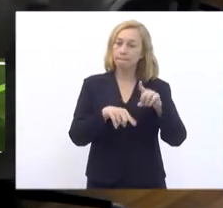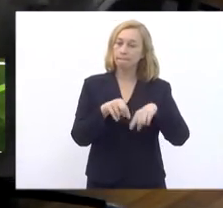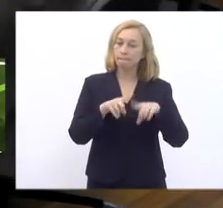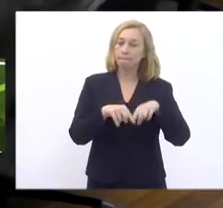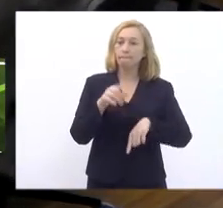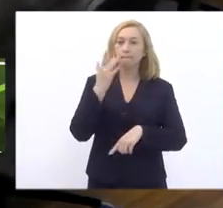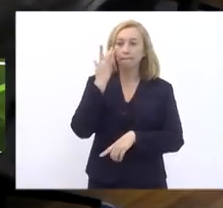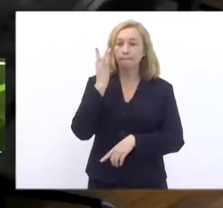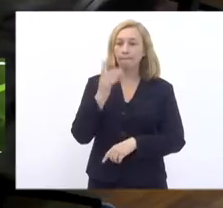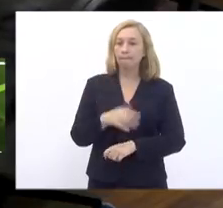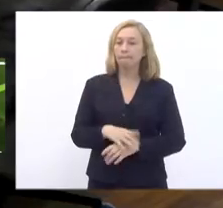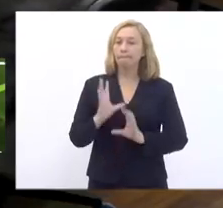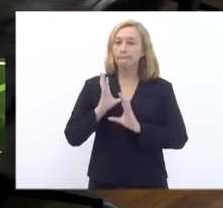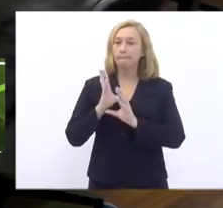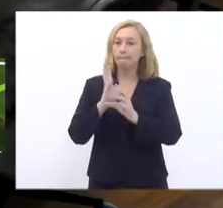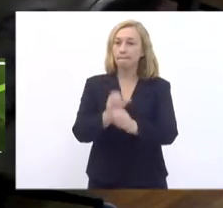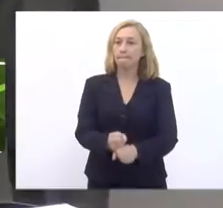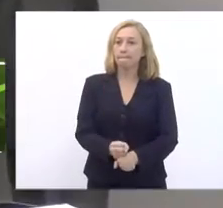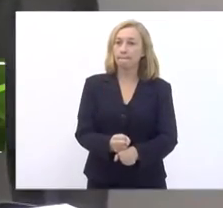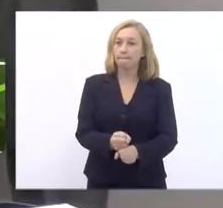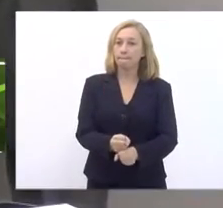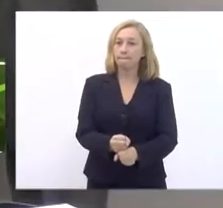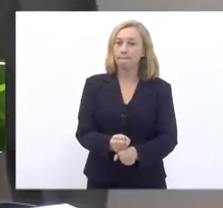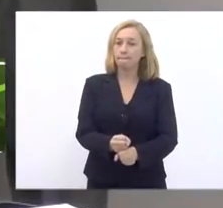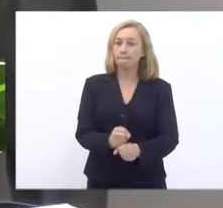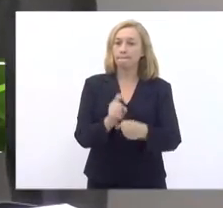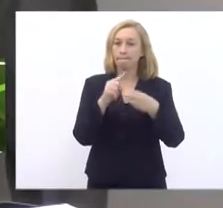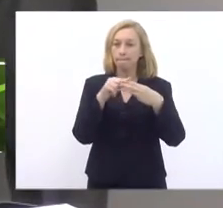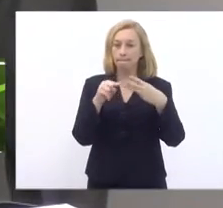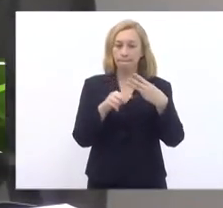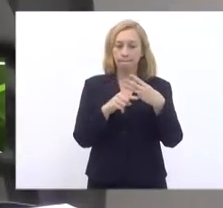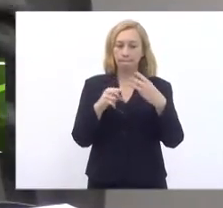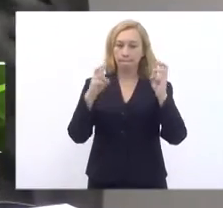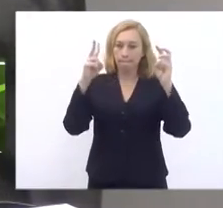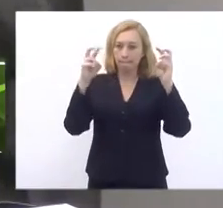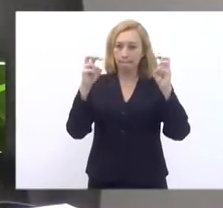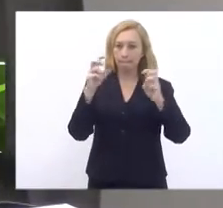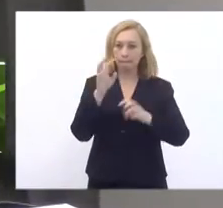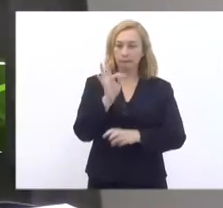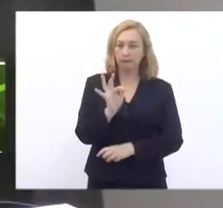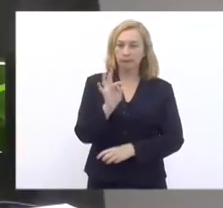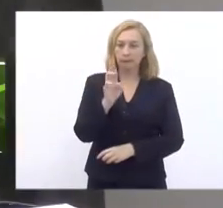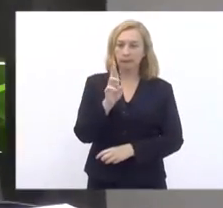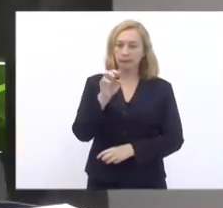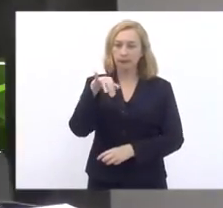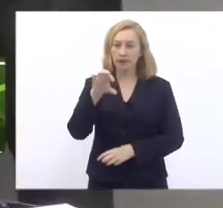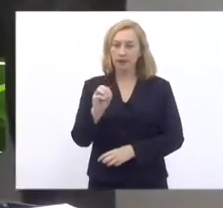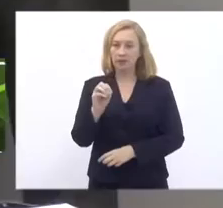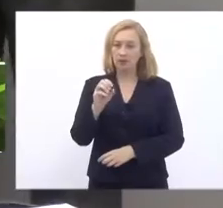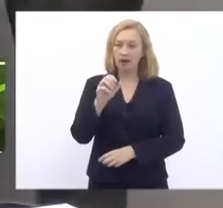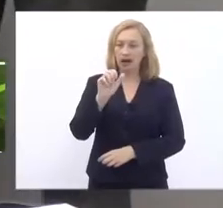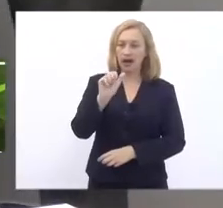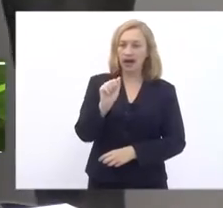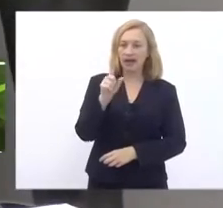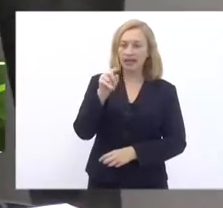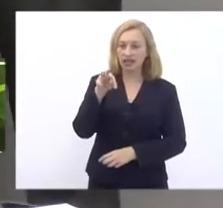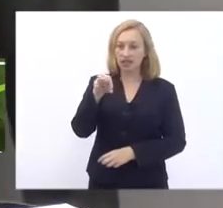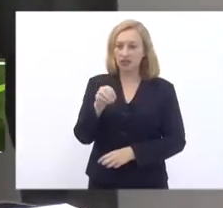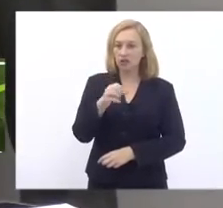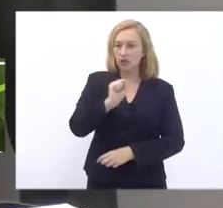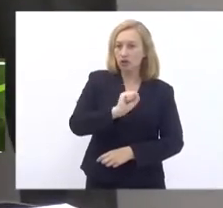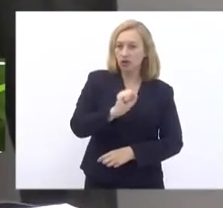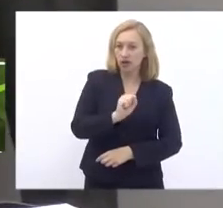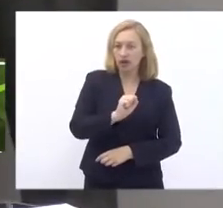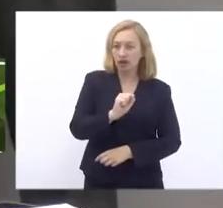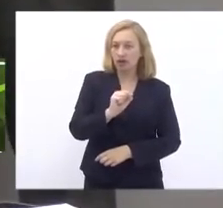acho que ele se resume em três termos aditivos: o oitavo, o décimo e